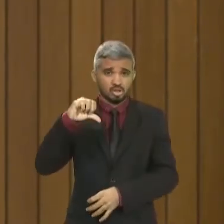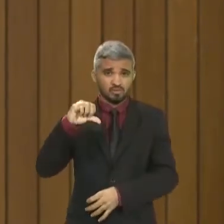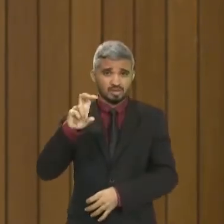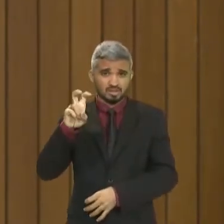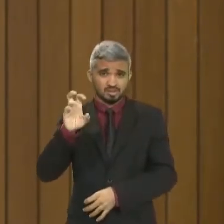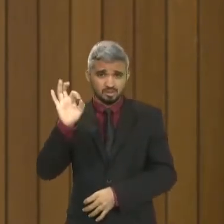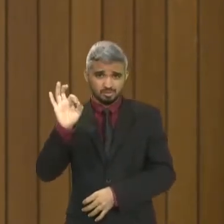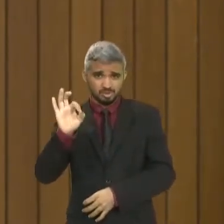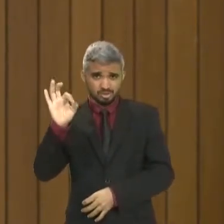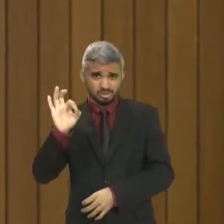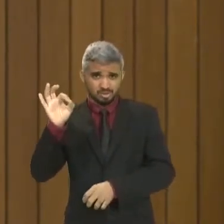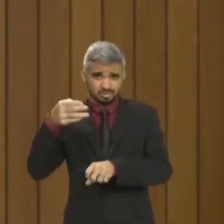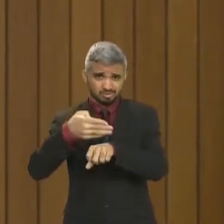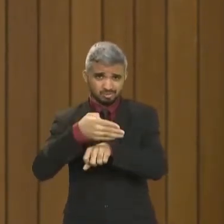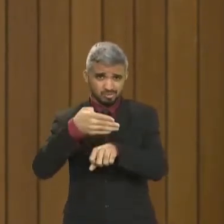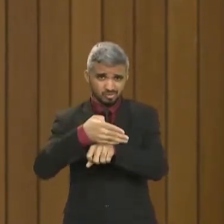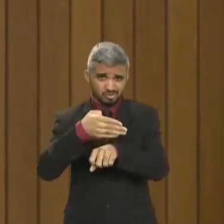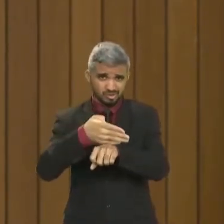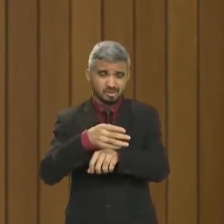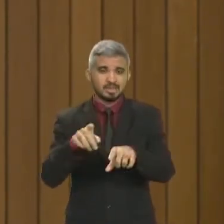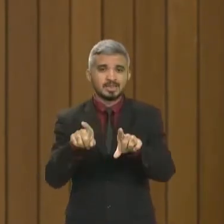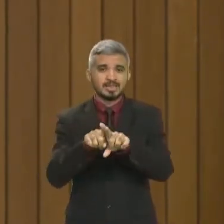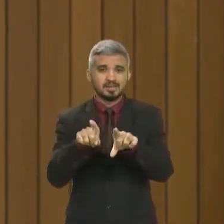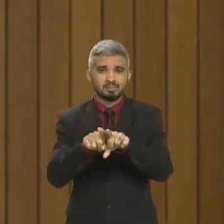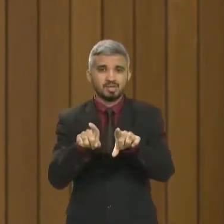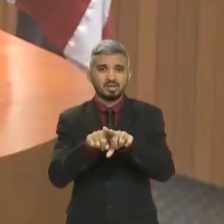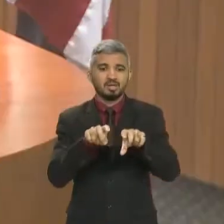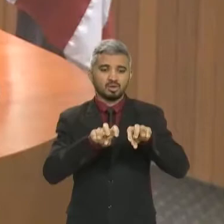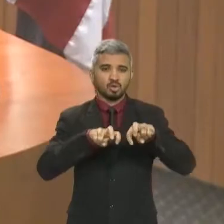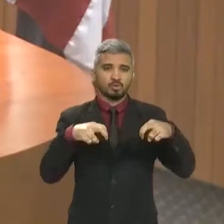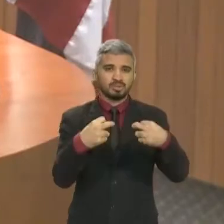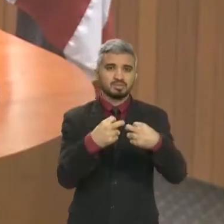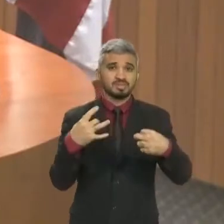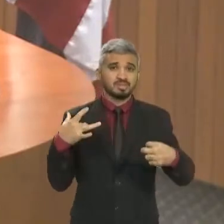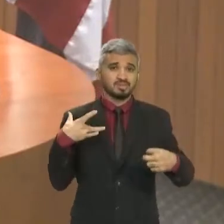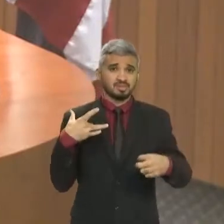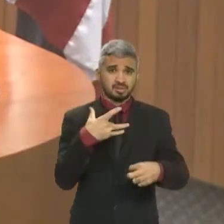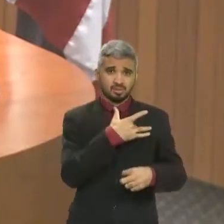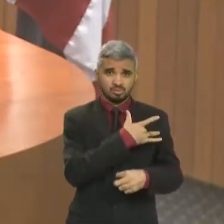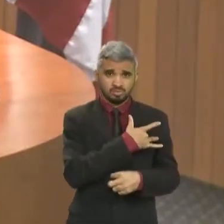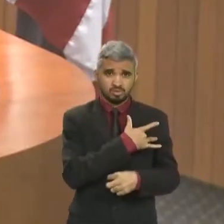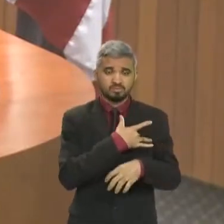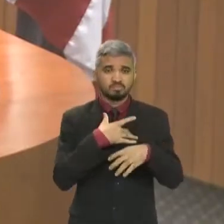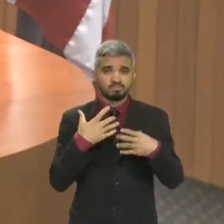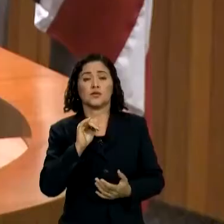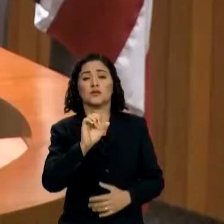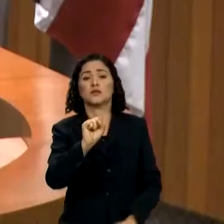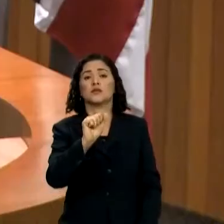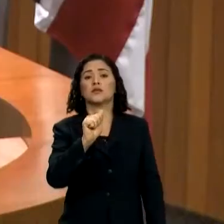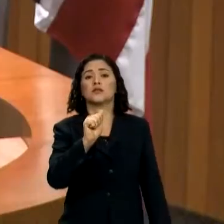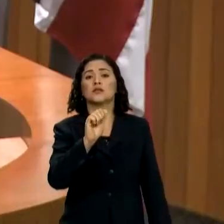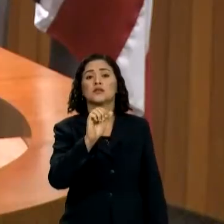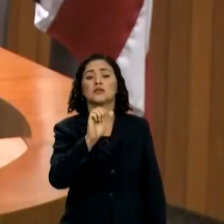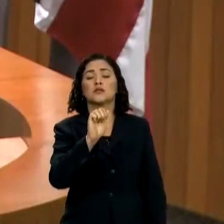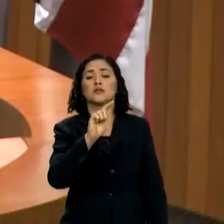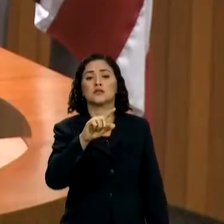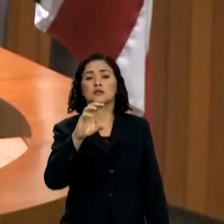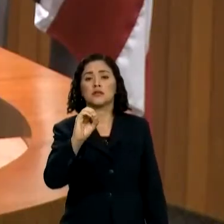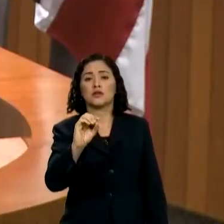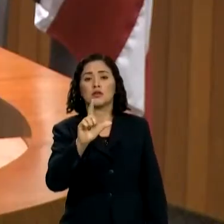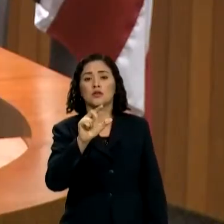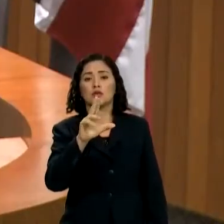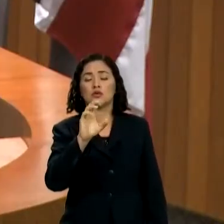mesma forma, na Comissão de Saúde. Então, nós seguimos fazendo as coisas com responsabilidade. Vários deputados